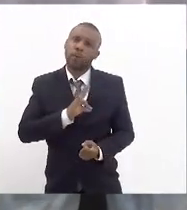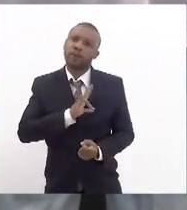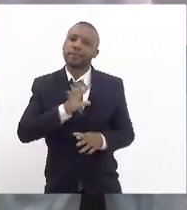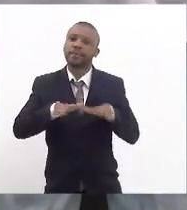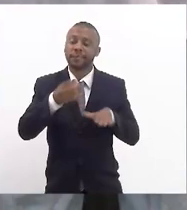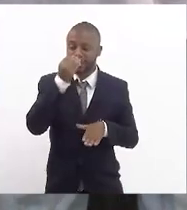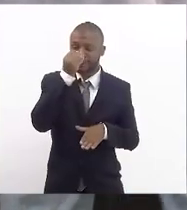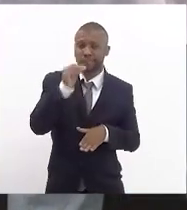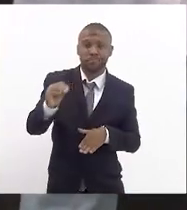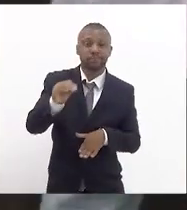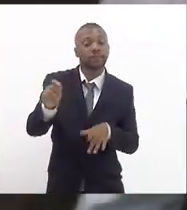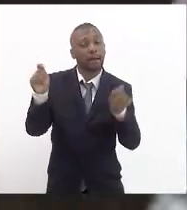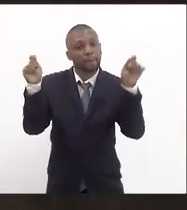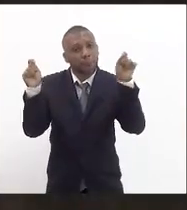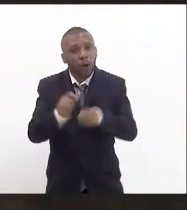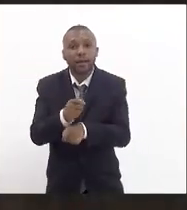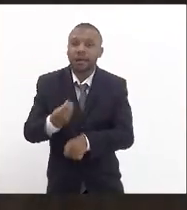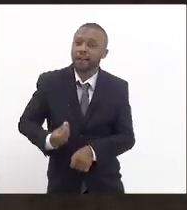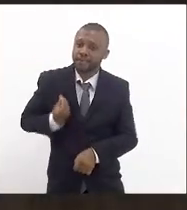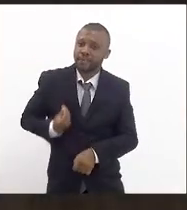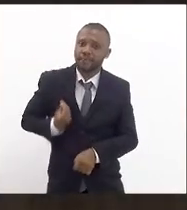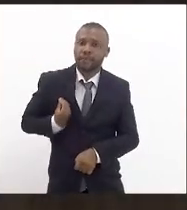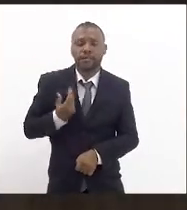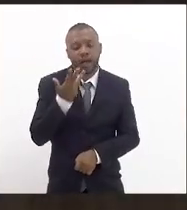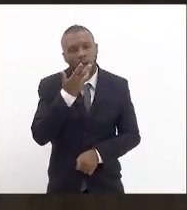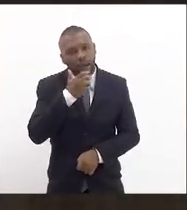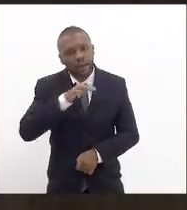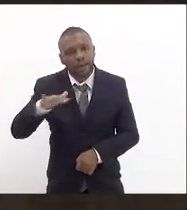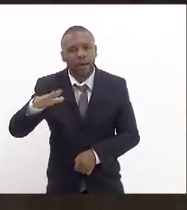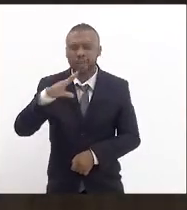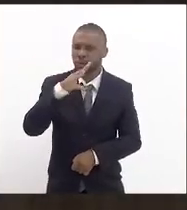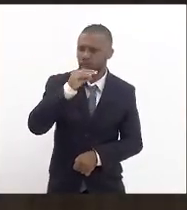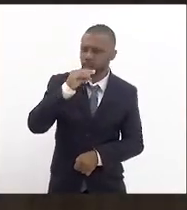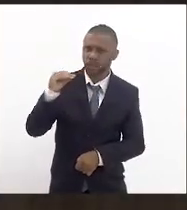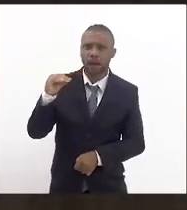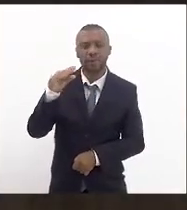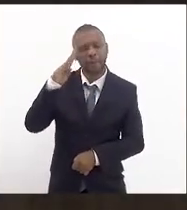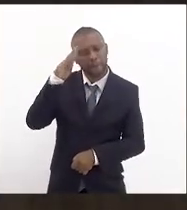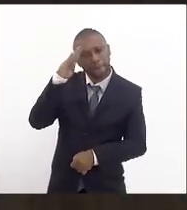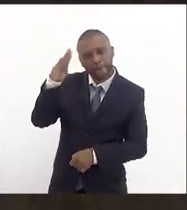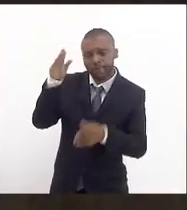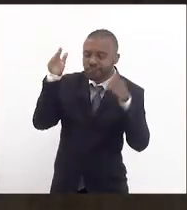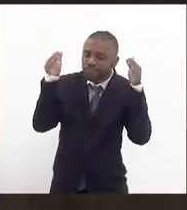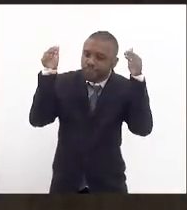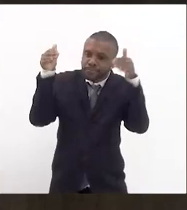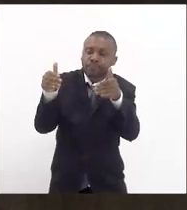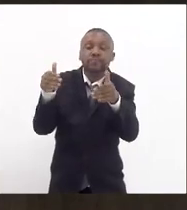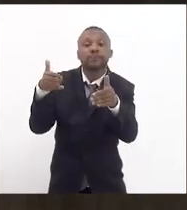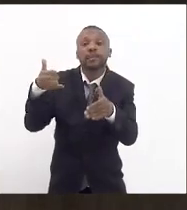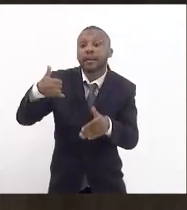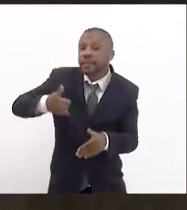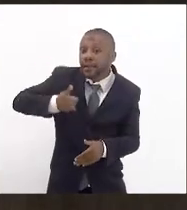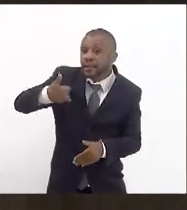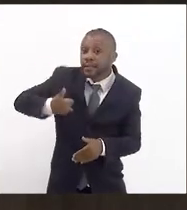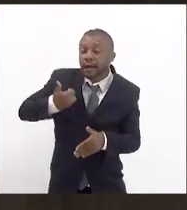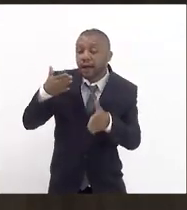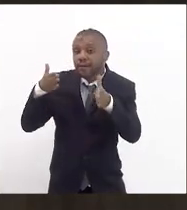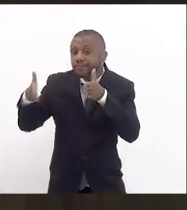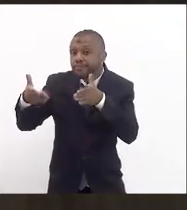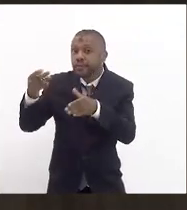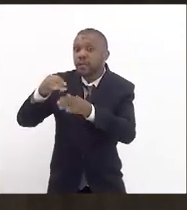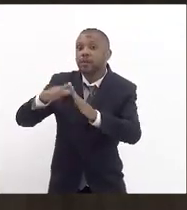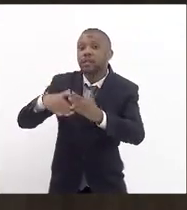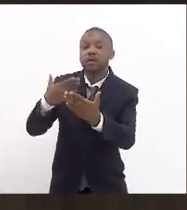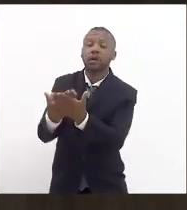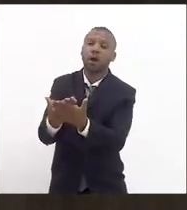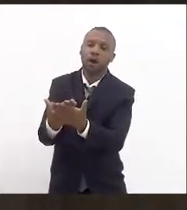possibilidade de vida das nossas crianças, dos nossos adolescentes, em especial em idade escolar. Não é à toa aqui, já fizemos